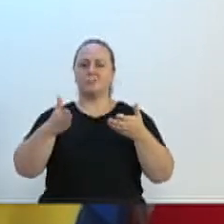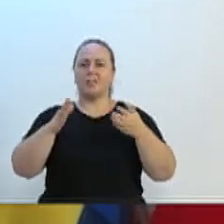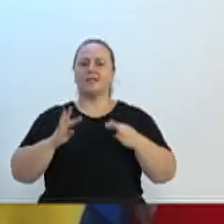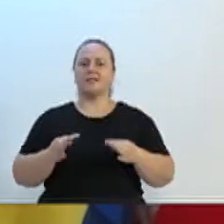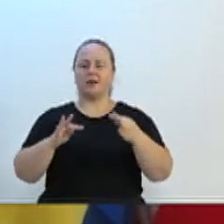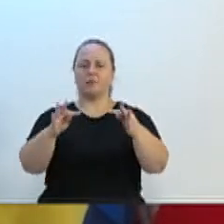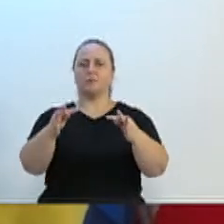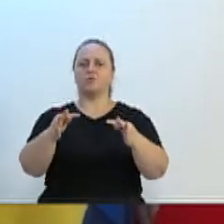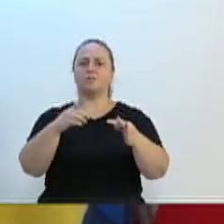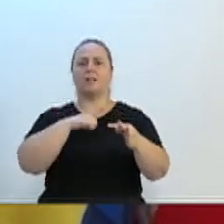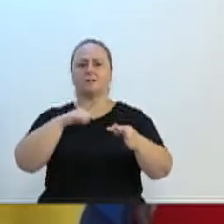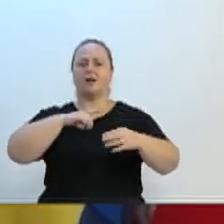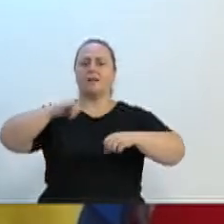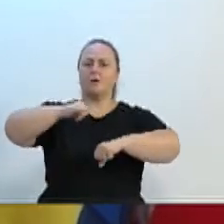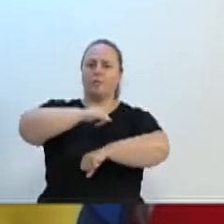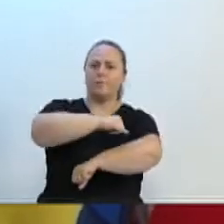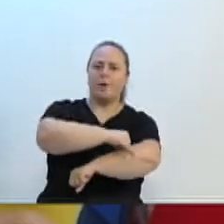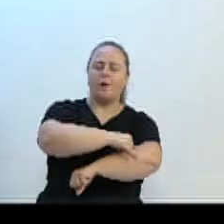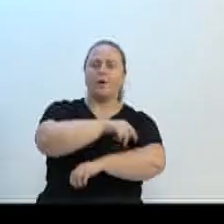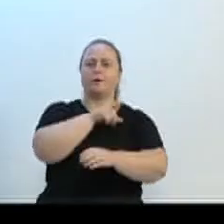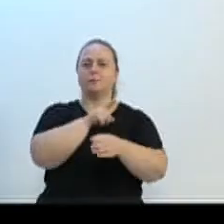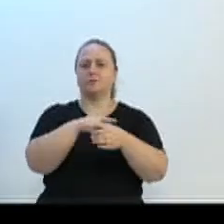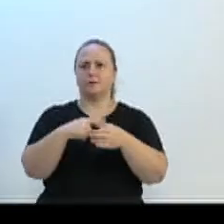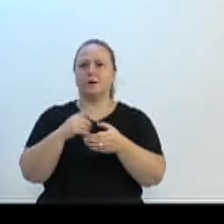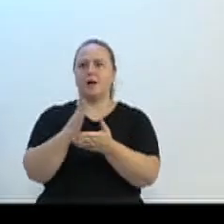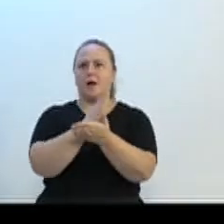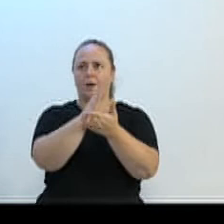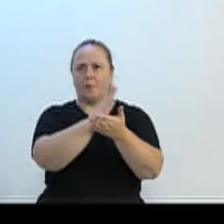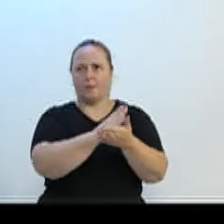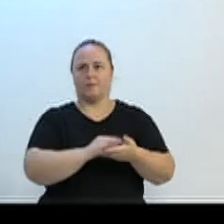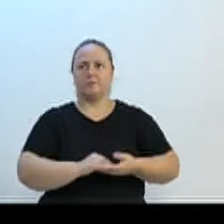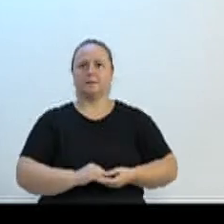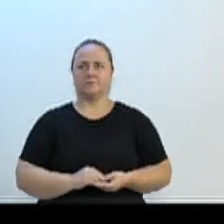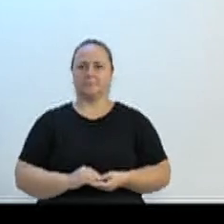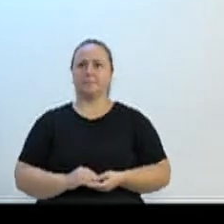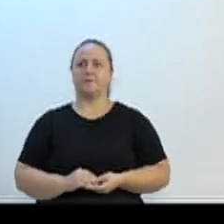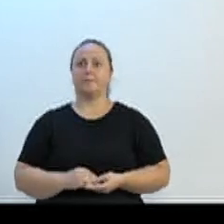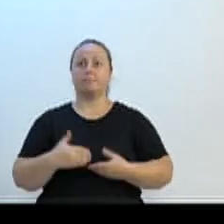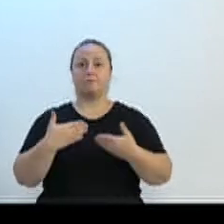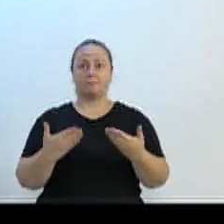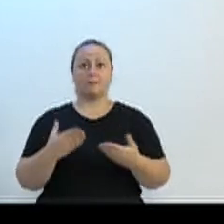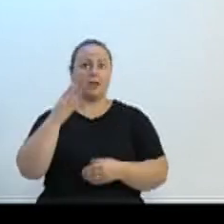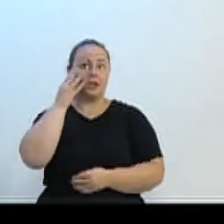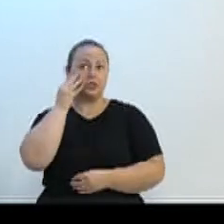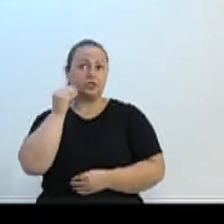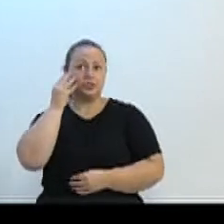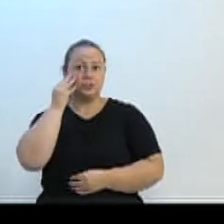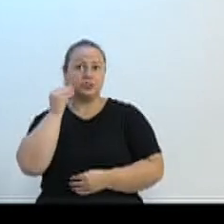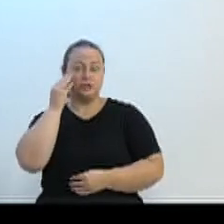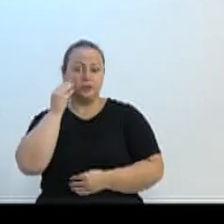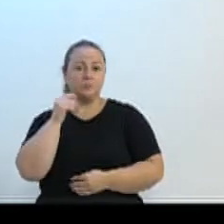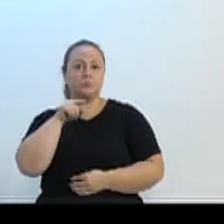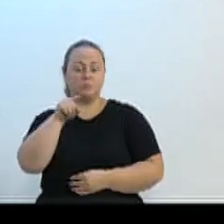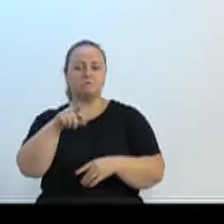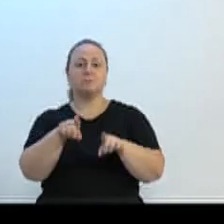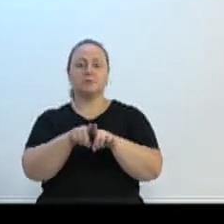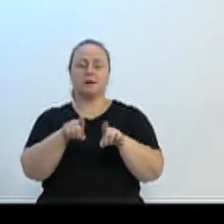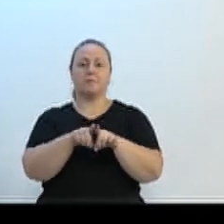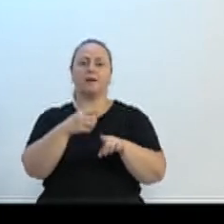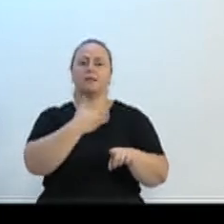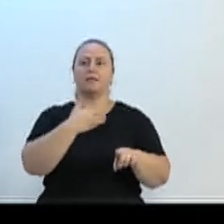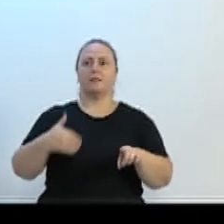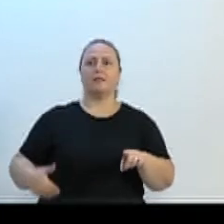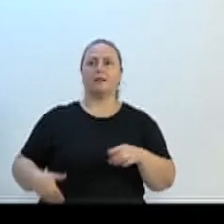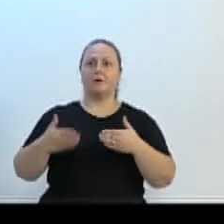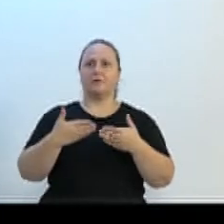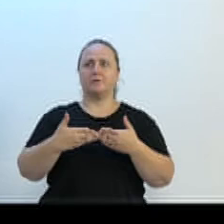aeroportos, algumas cidades do Brasil estão discutindo. Provavelmente, como foi colocado pelo vereador Gilson, nós teremos aí, em relação ao governo do Estado, uma